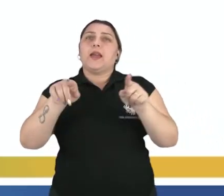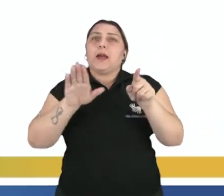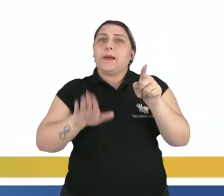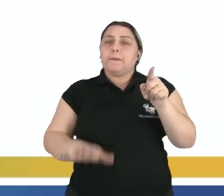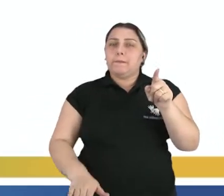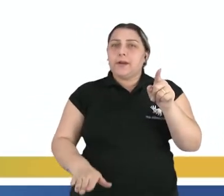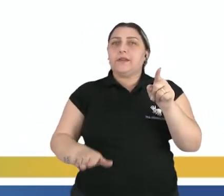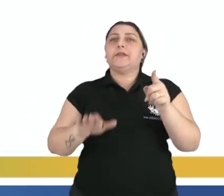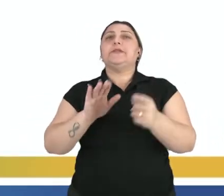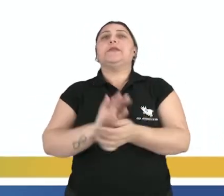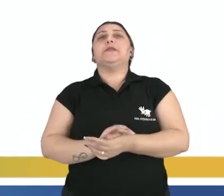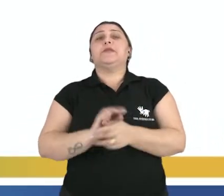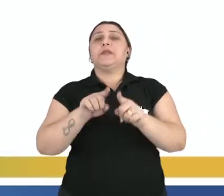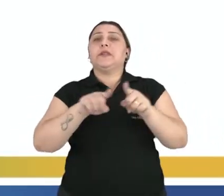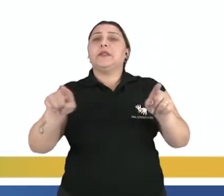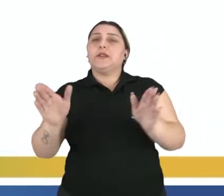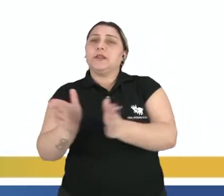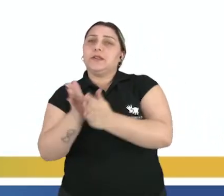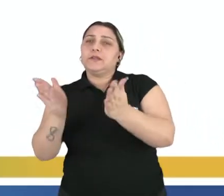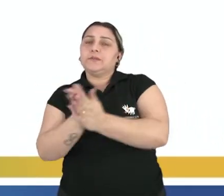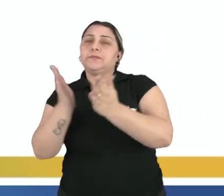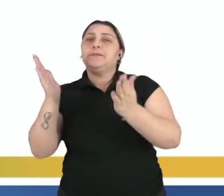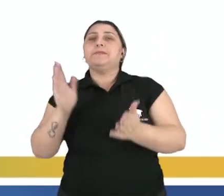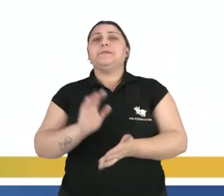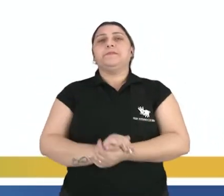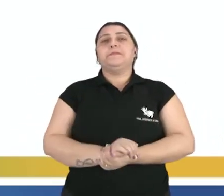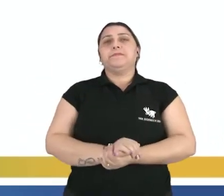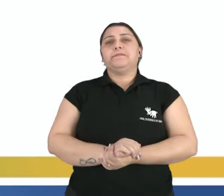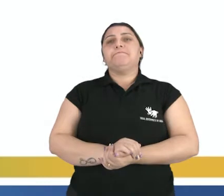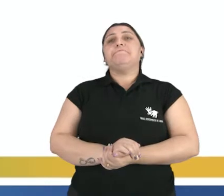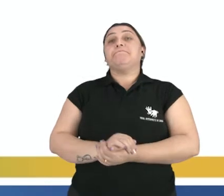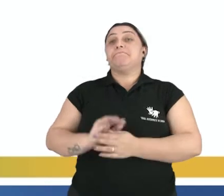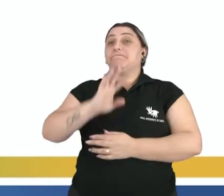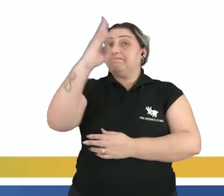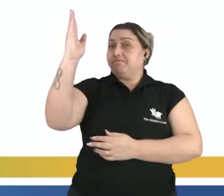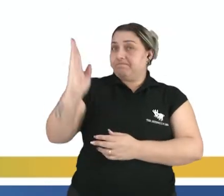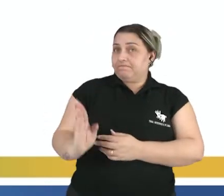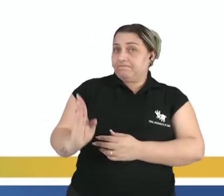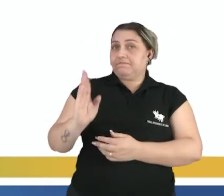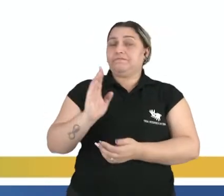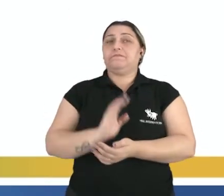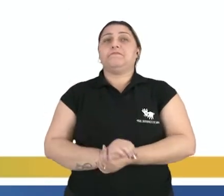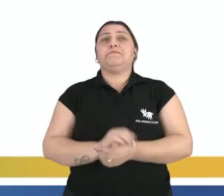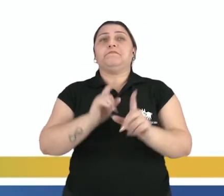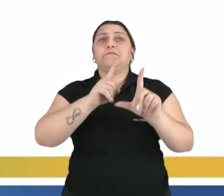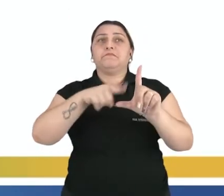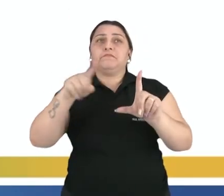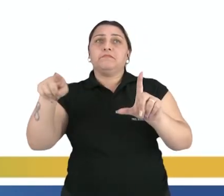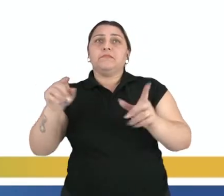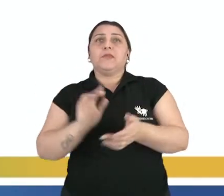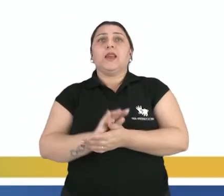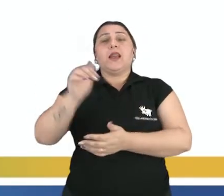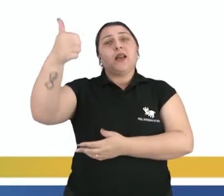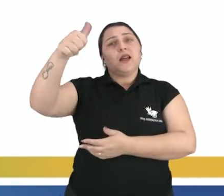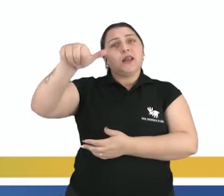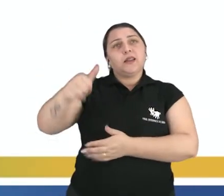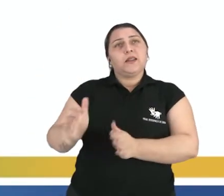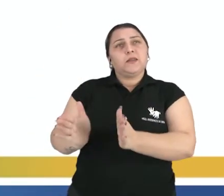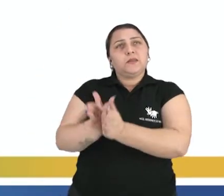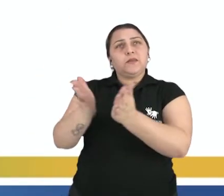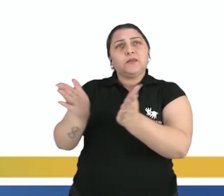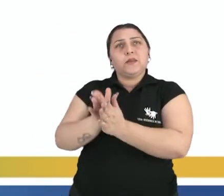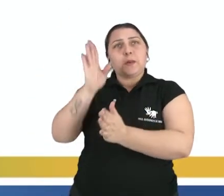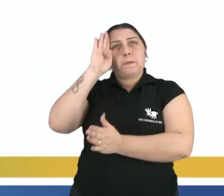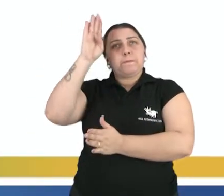37,6% de pessoas vivendo abaixo da linha da pobreza. Isso é a nível de Brasil, tá bom? Esse gráfico aí. Quando a